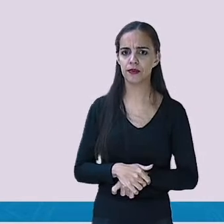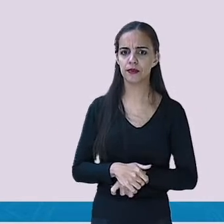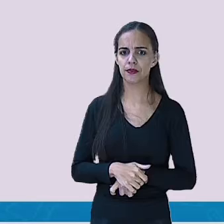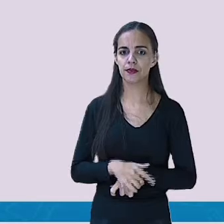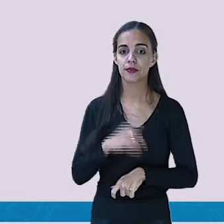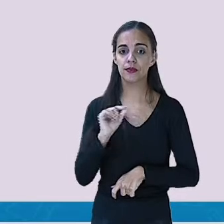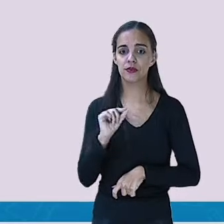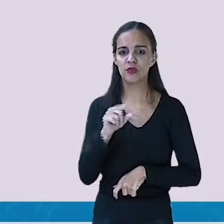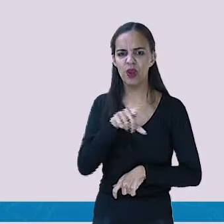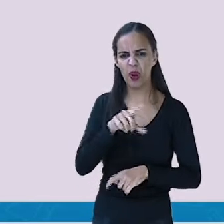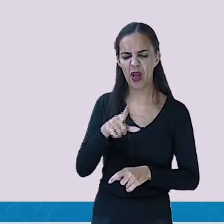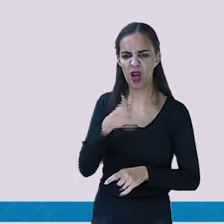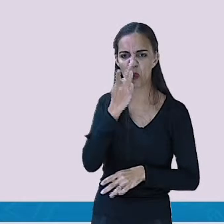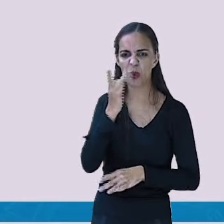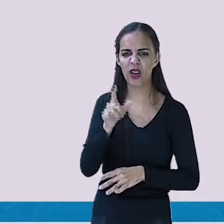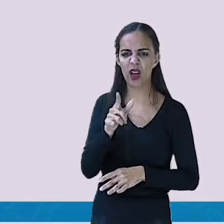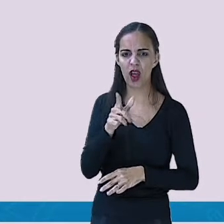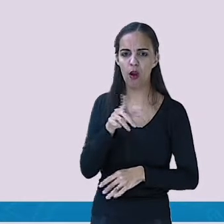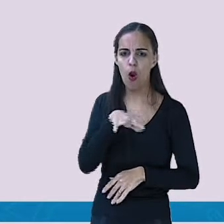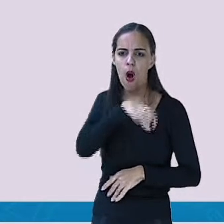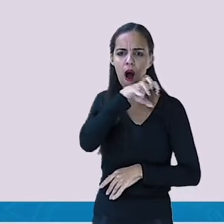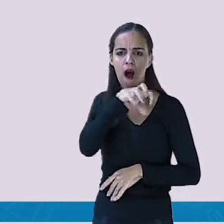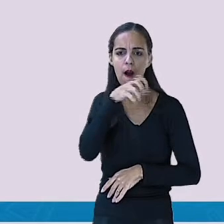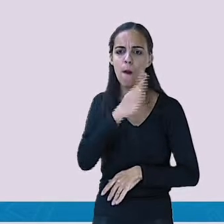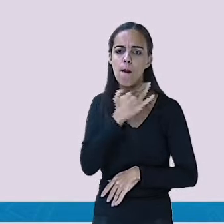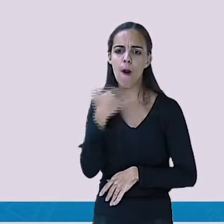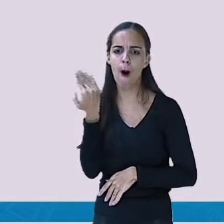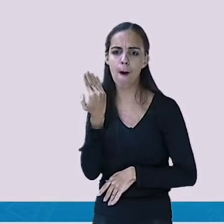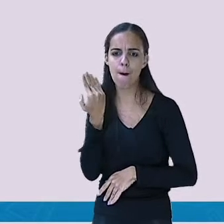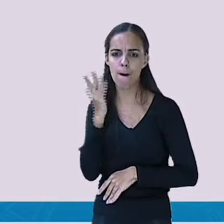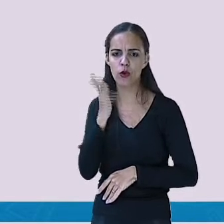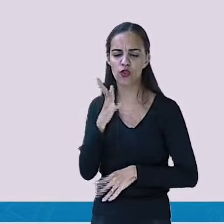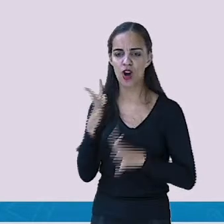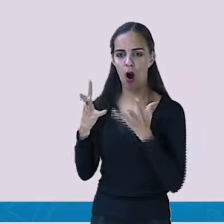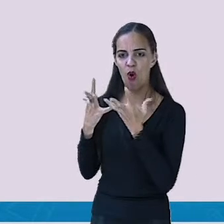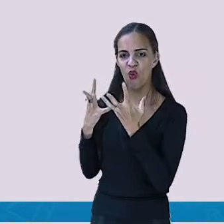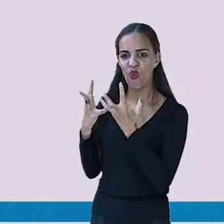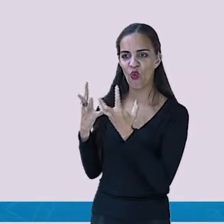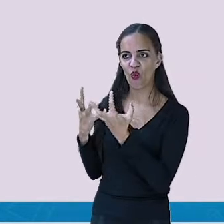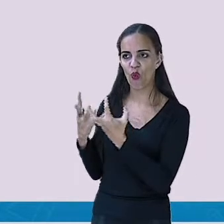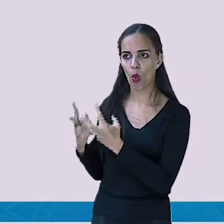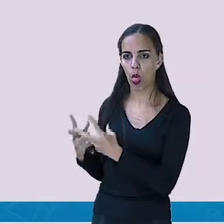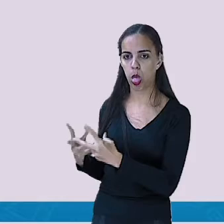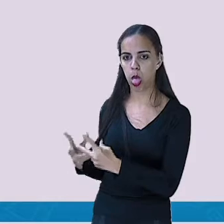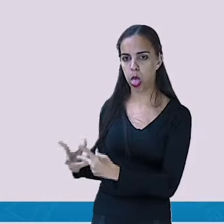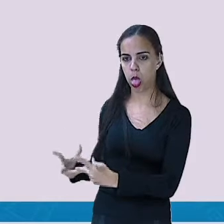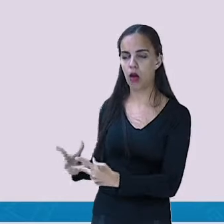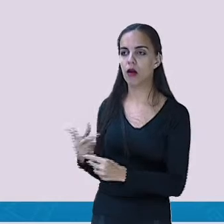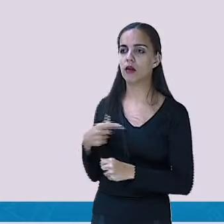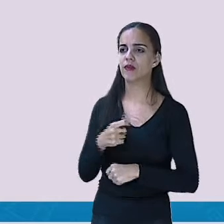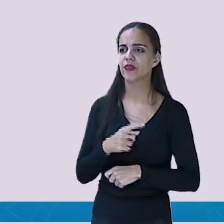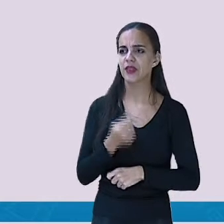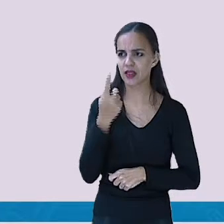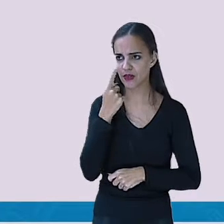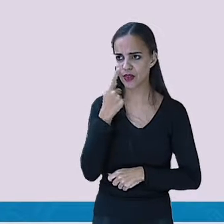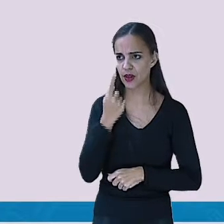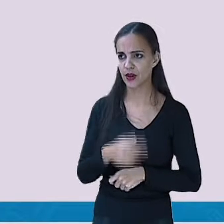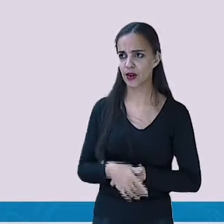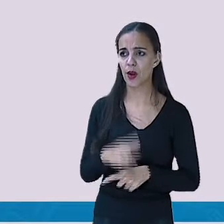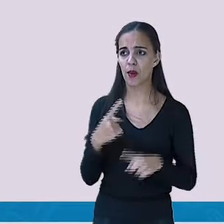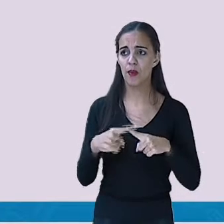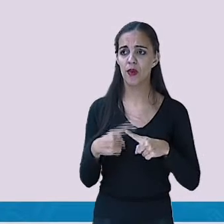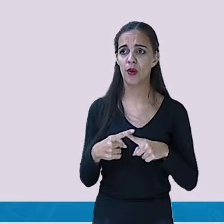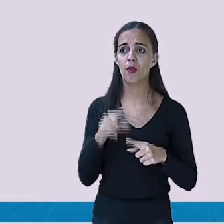restos de um animal que morreu, ele foi queimado. Então, olha, queimadas.